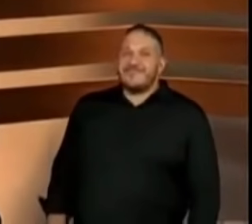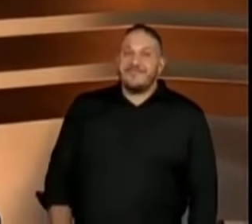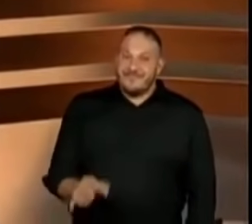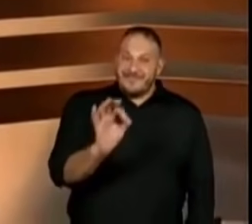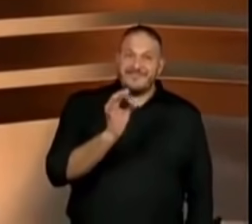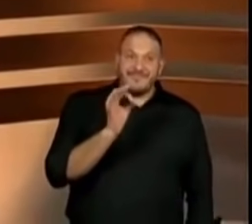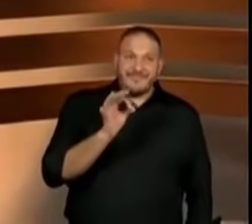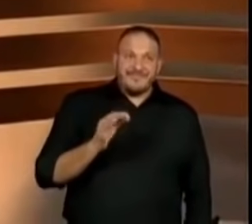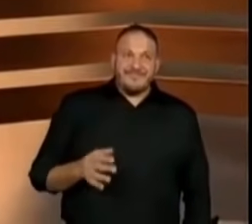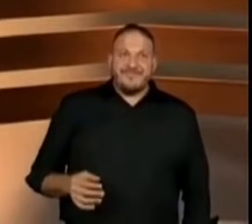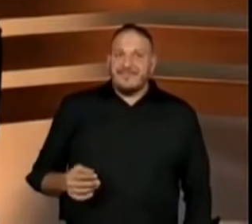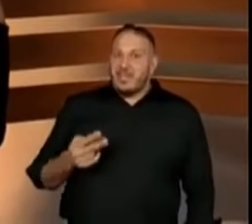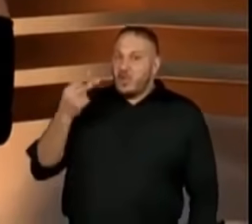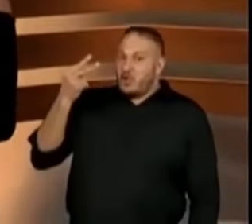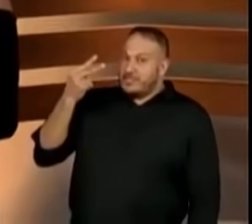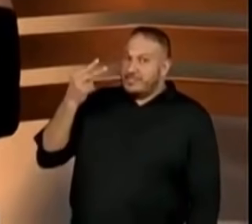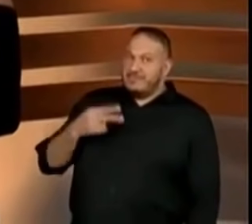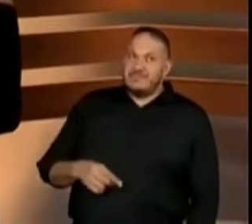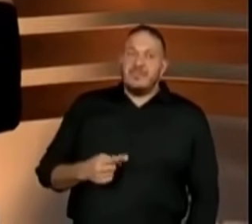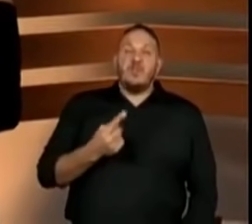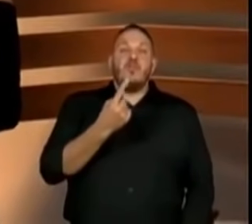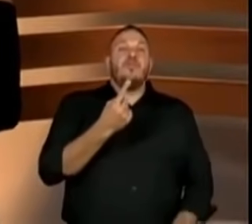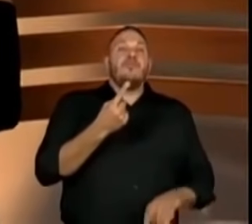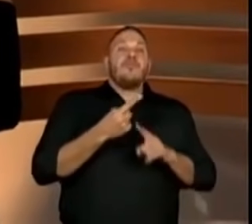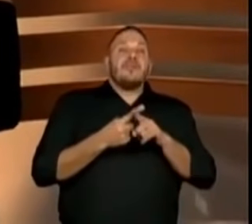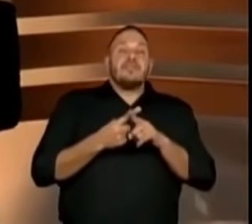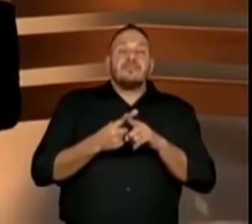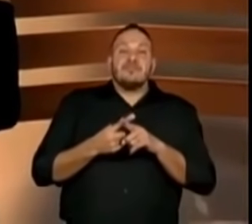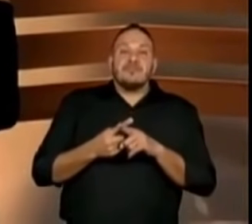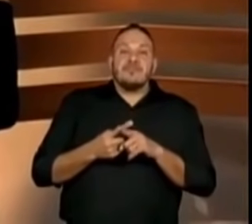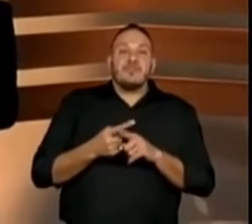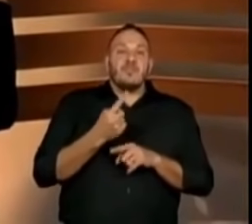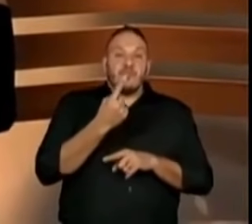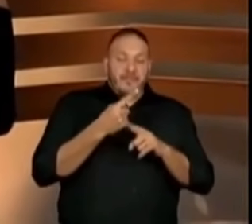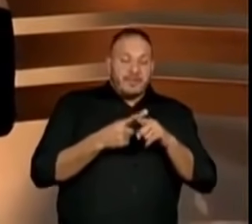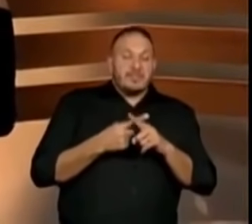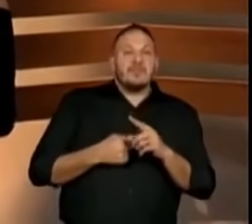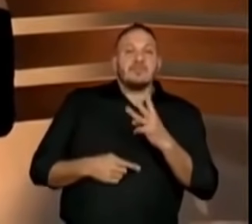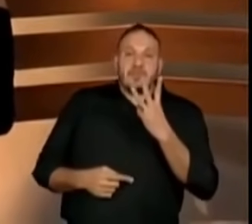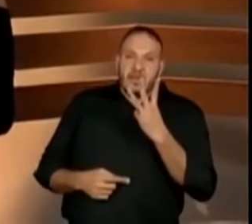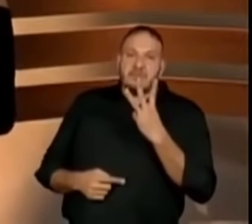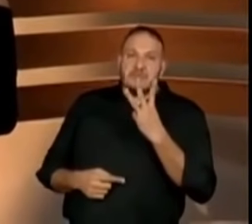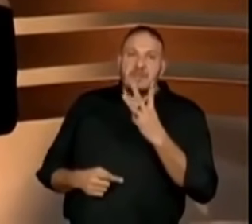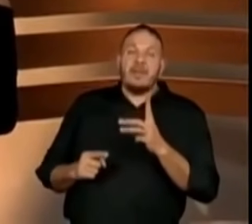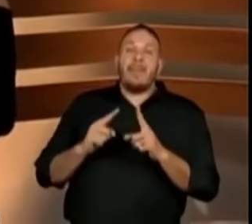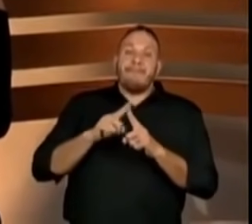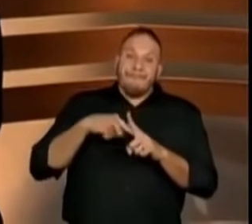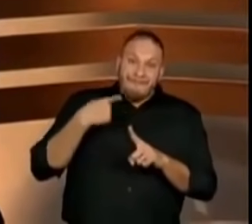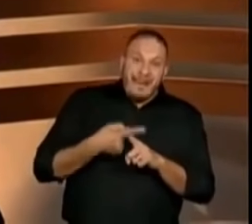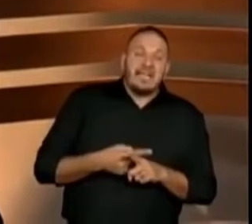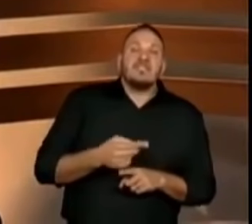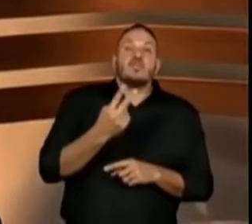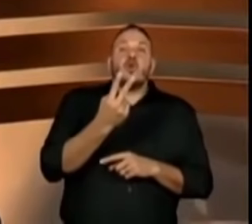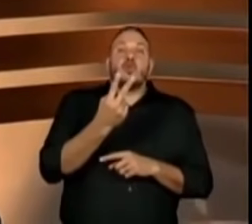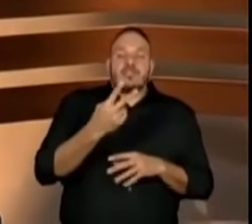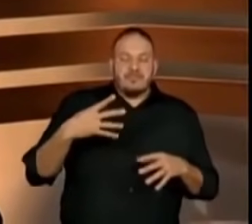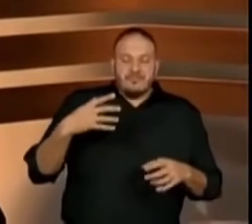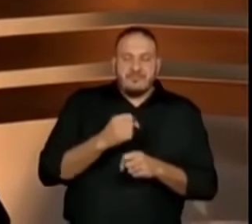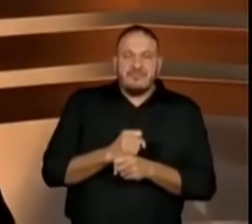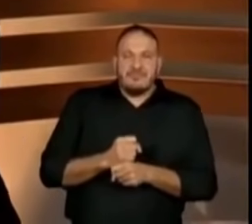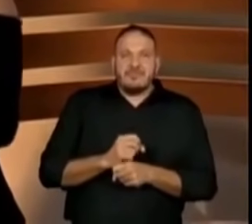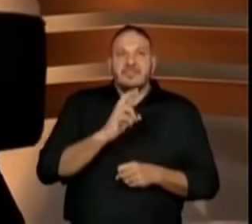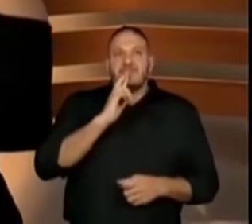certo? Subiu 2 aqui. Uma vez o 3 é igual a 3, mais 2, pessoal, é igual